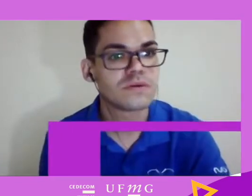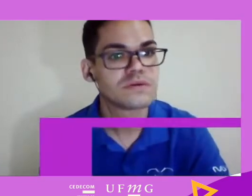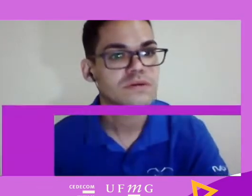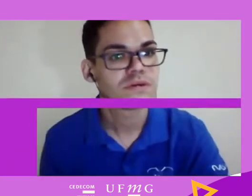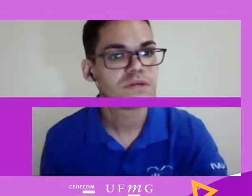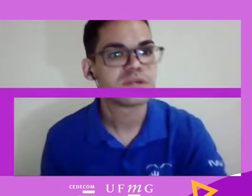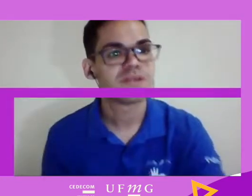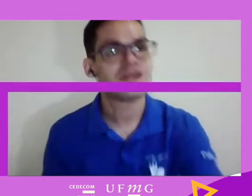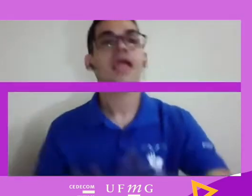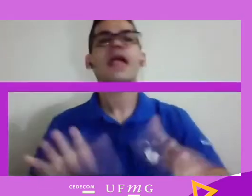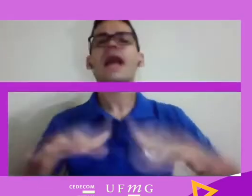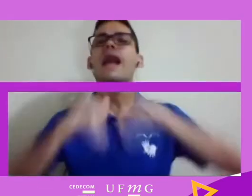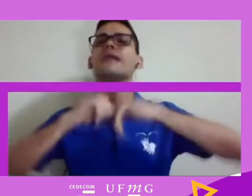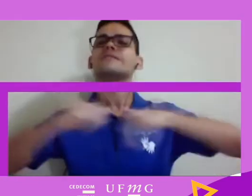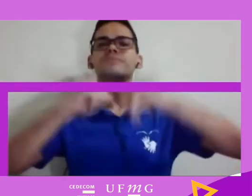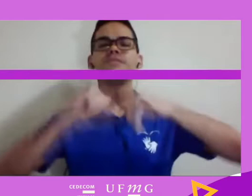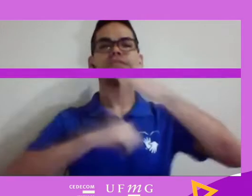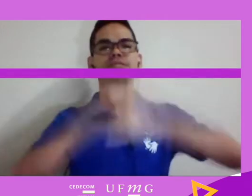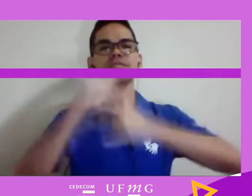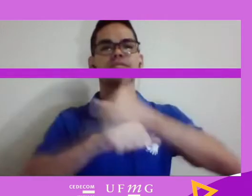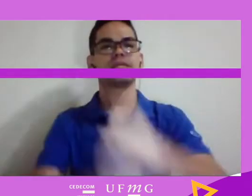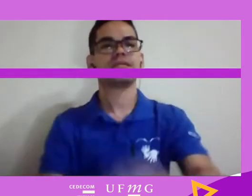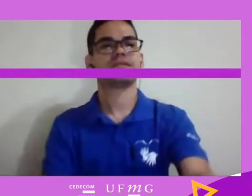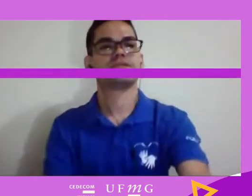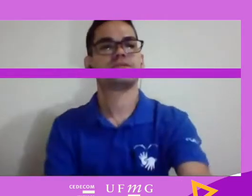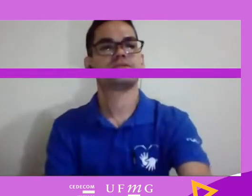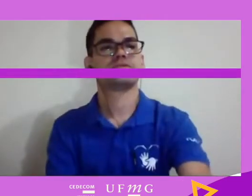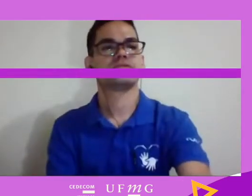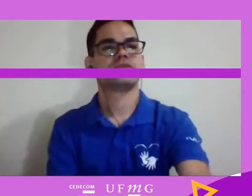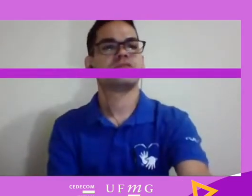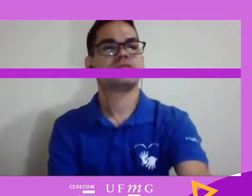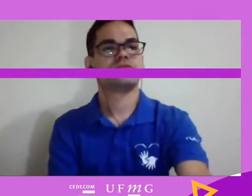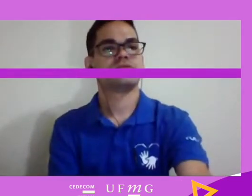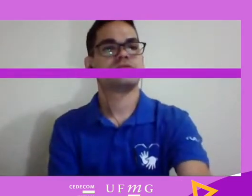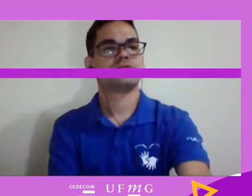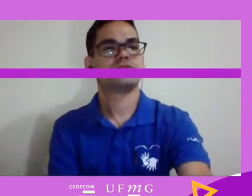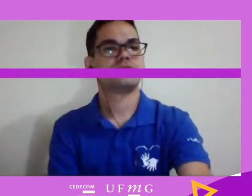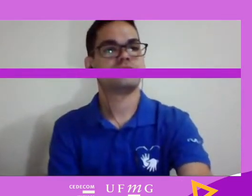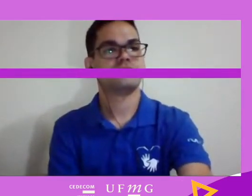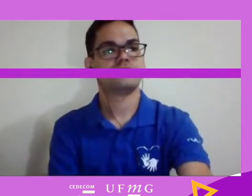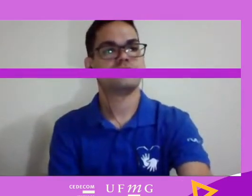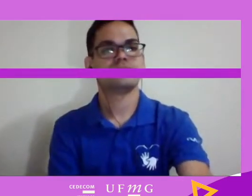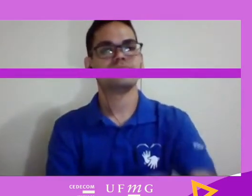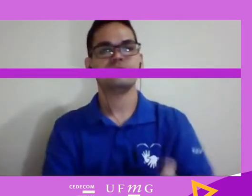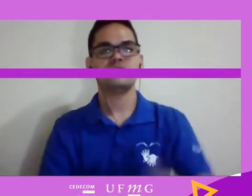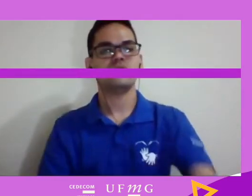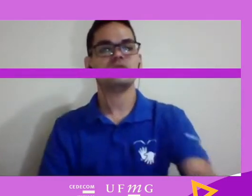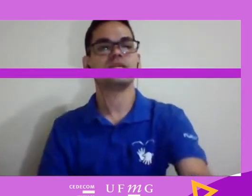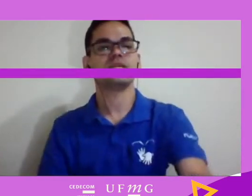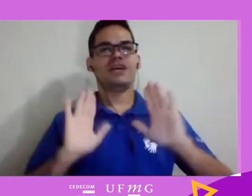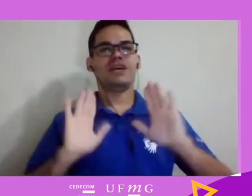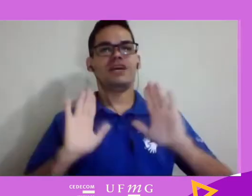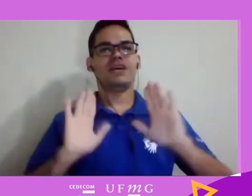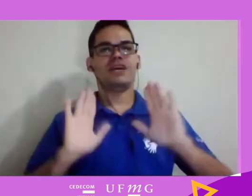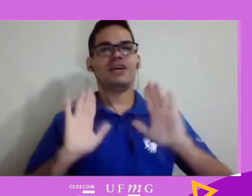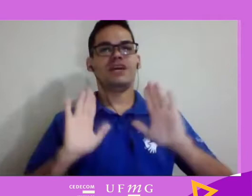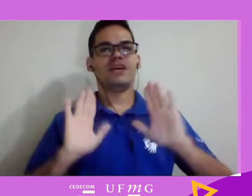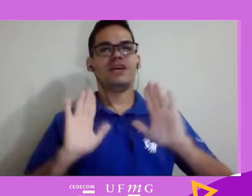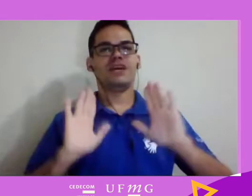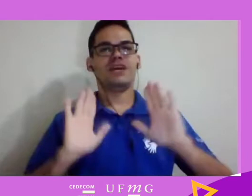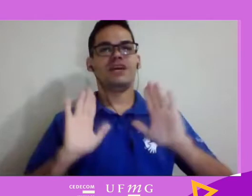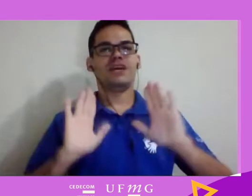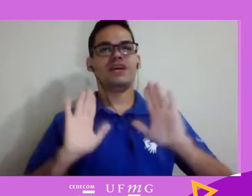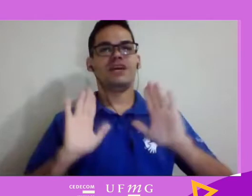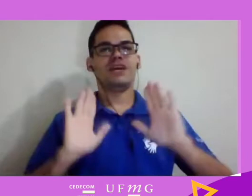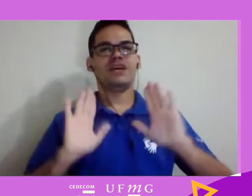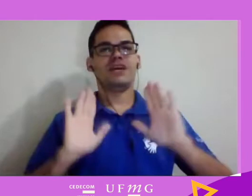redes. Principalmente 2013, que foi aquele ano efervescente para a nossa política, né? O que você vem observado de cá para lá que você poderia